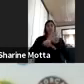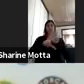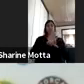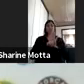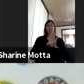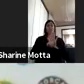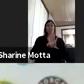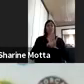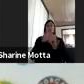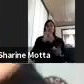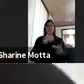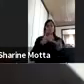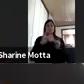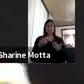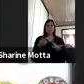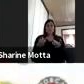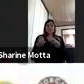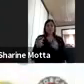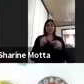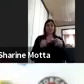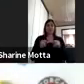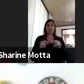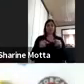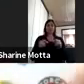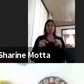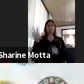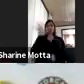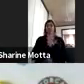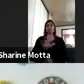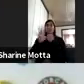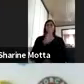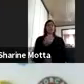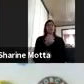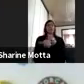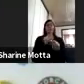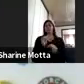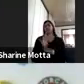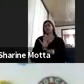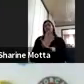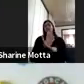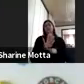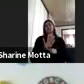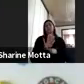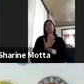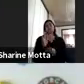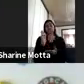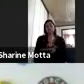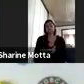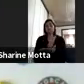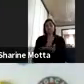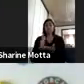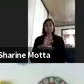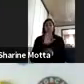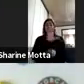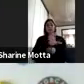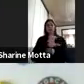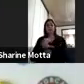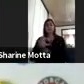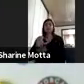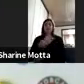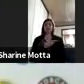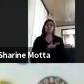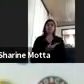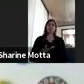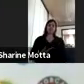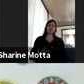quando percebeu-se que não teria um guarda-chuva geral, isso veio a partir do Ministério Público, sabe? Então, eu estou me referindo a